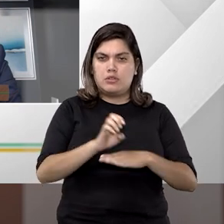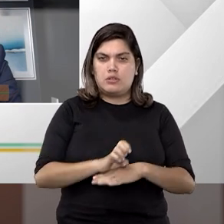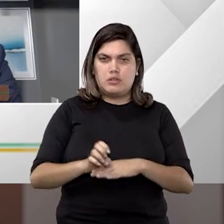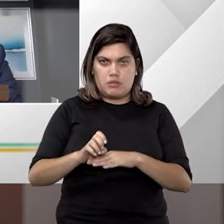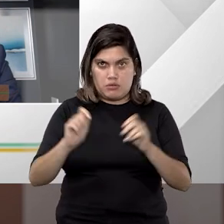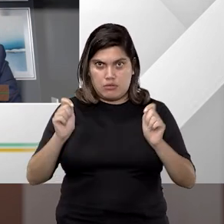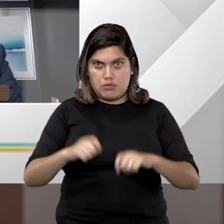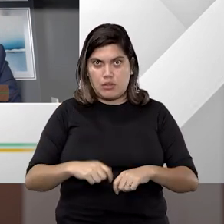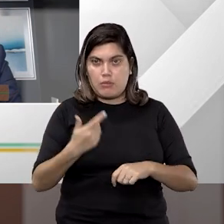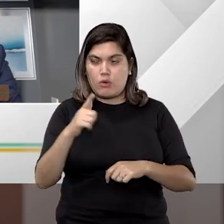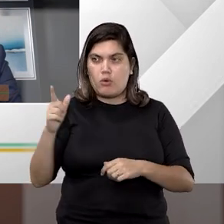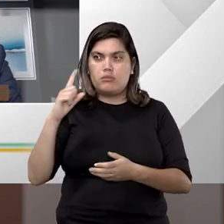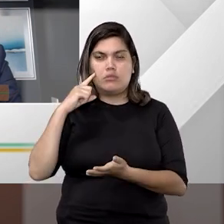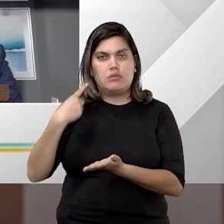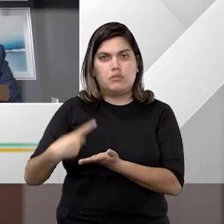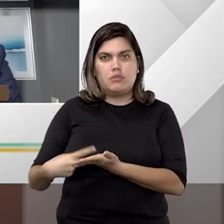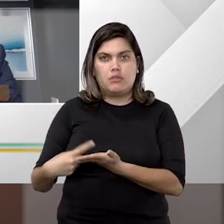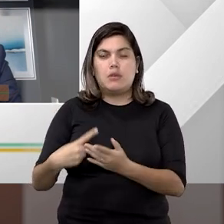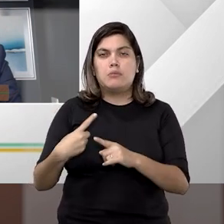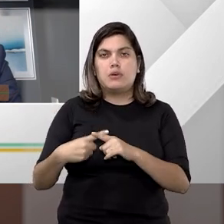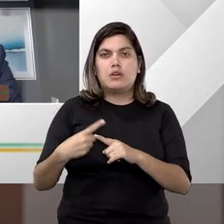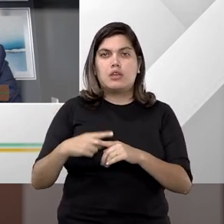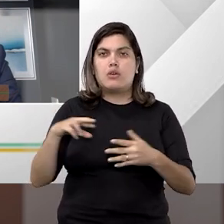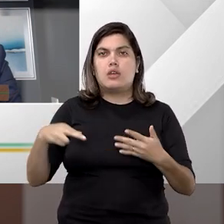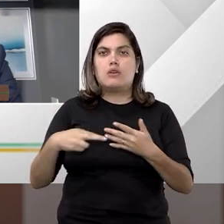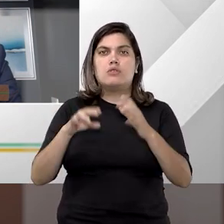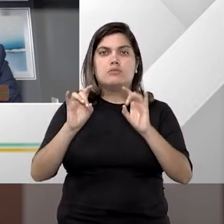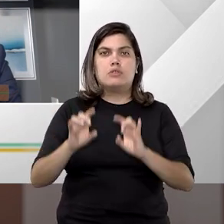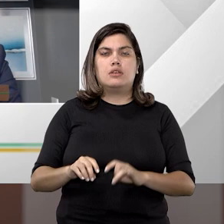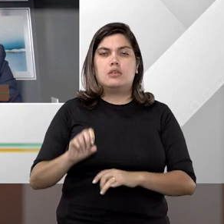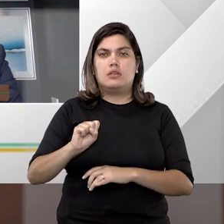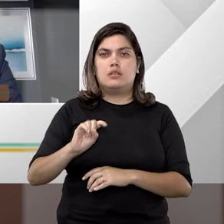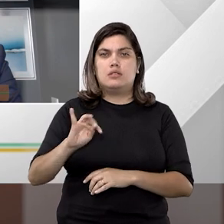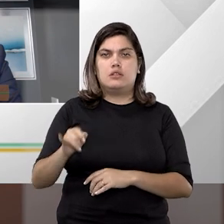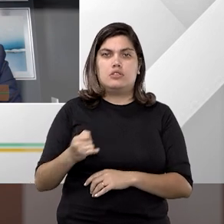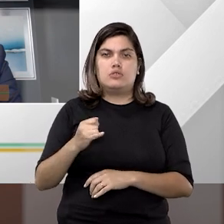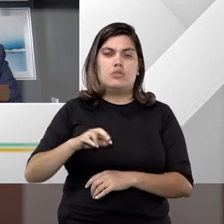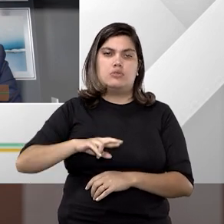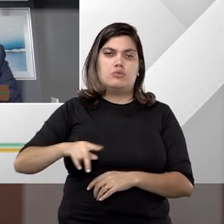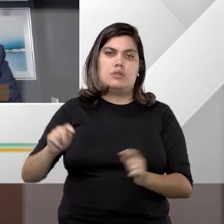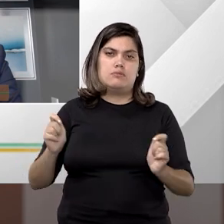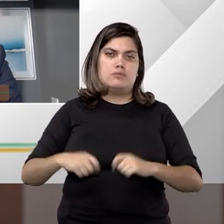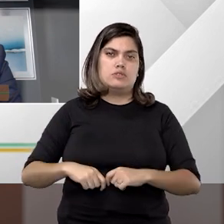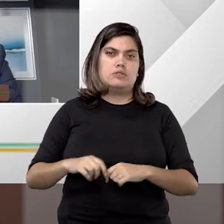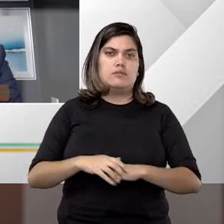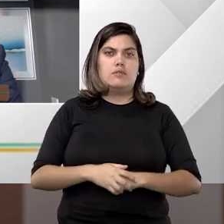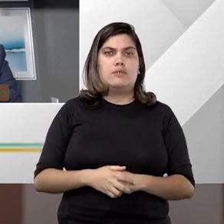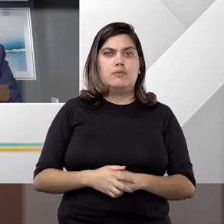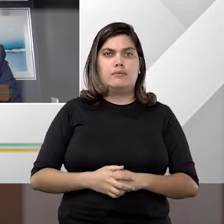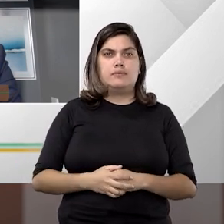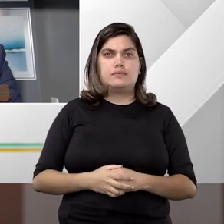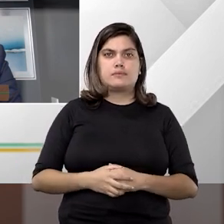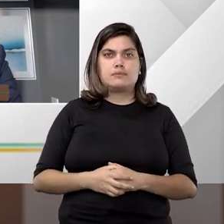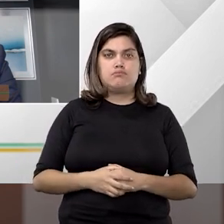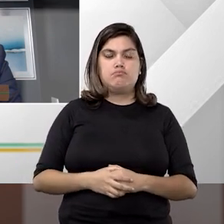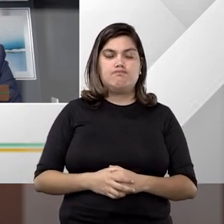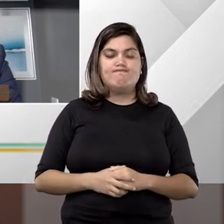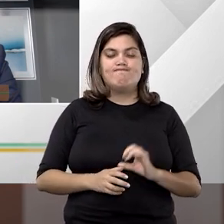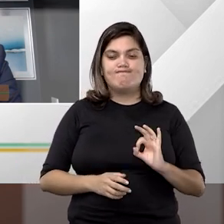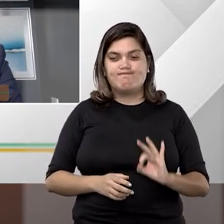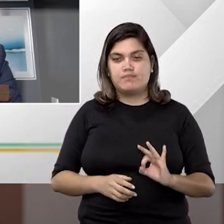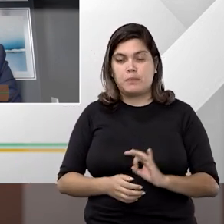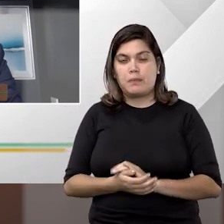acórdão da Turma Recursal Estadual cabe mais alguma medida já que o recurso especial para o STJ Não É cabível